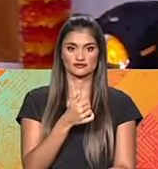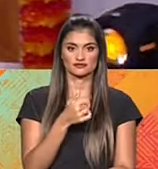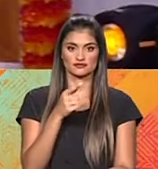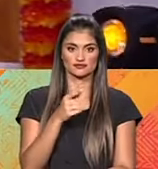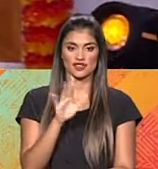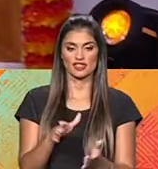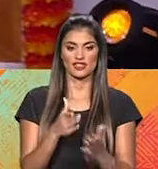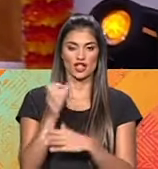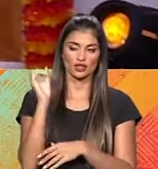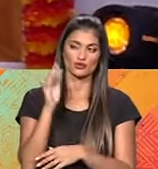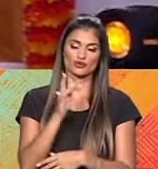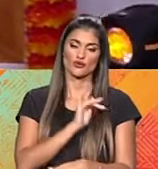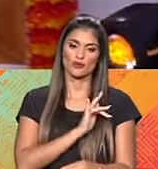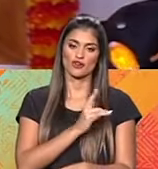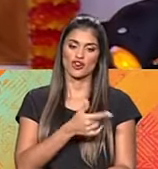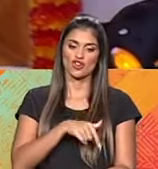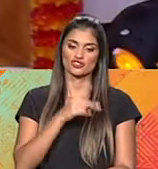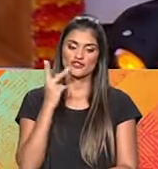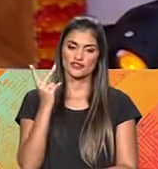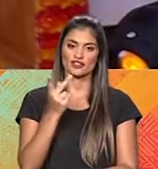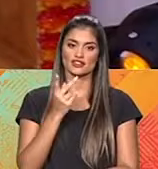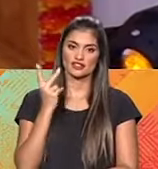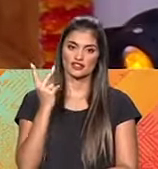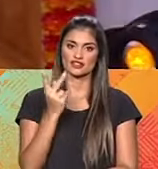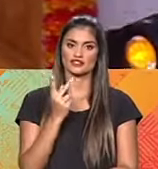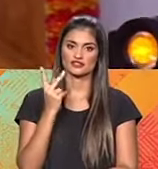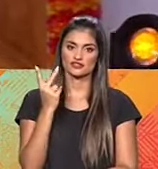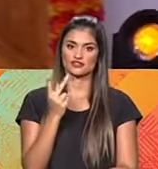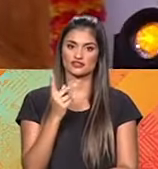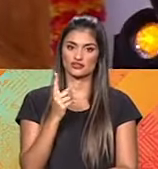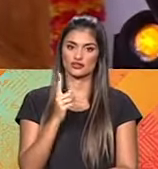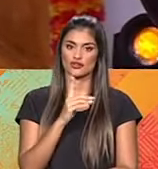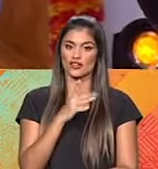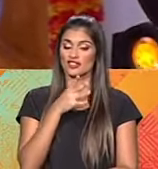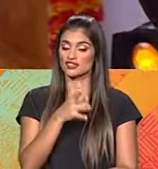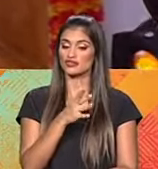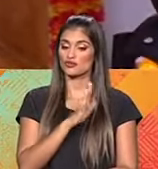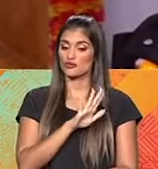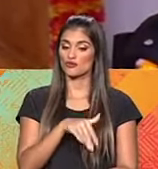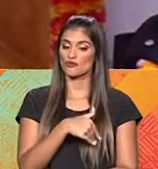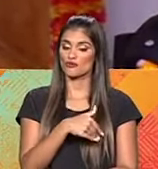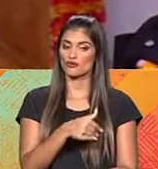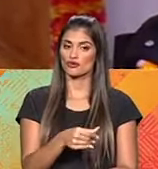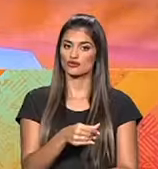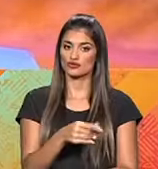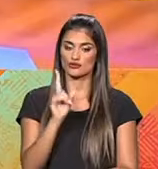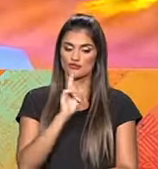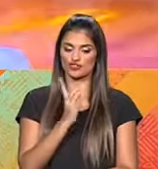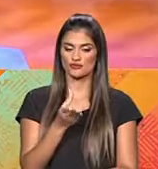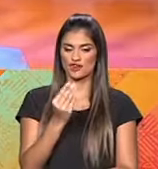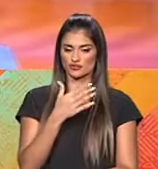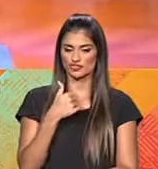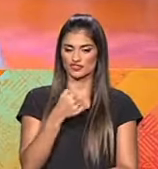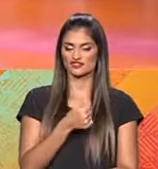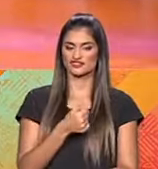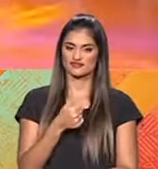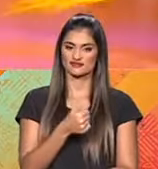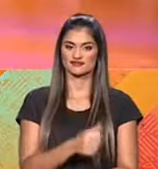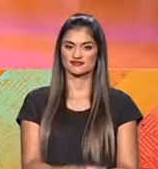luz e o amor das nossas vidas. E o mundo diz que as mulheres estão mais